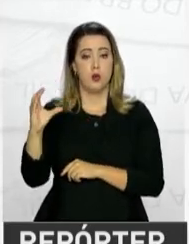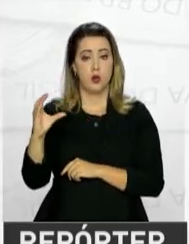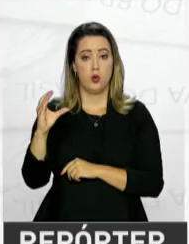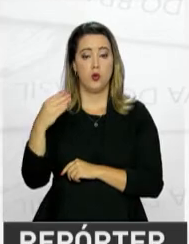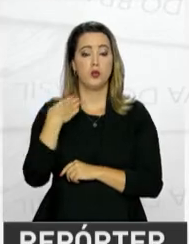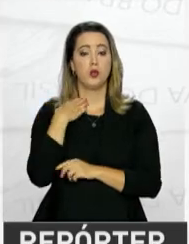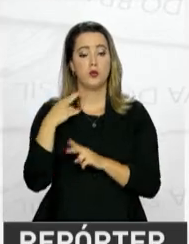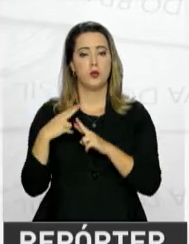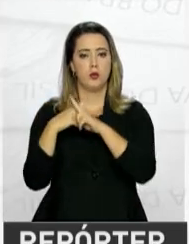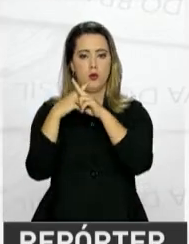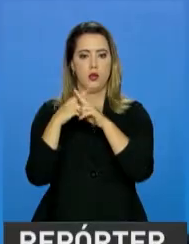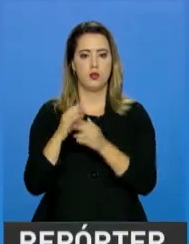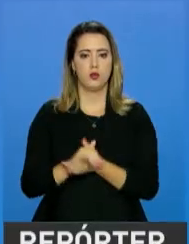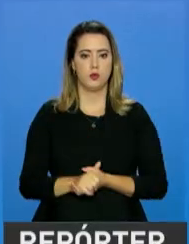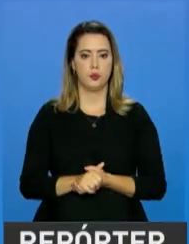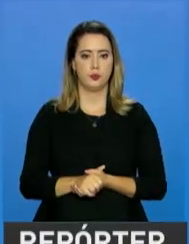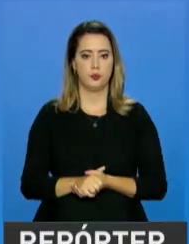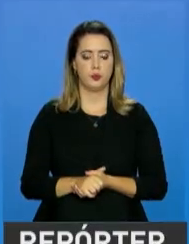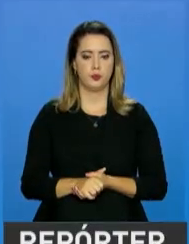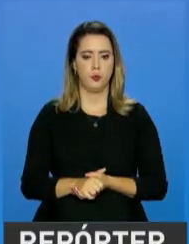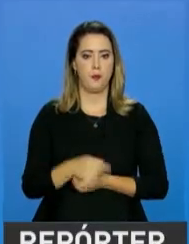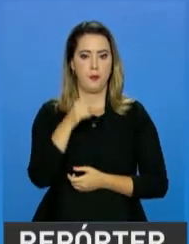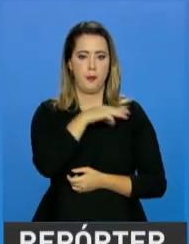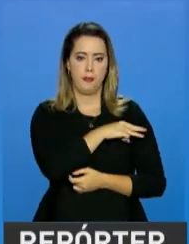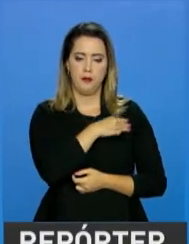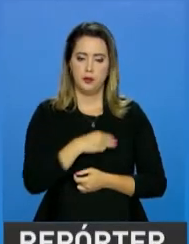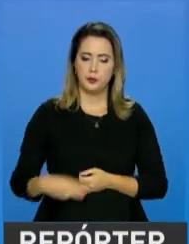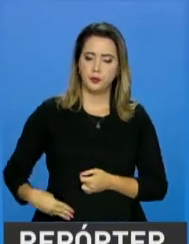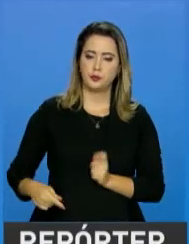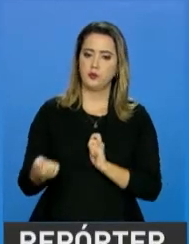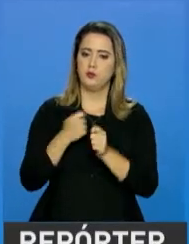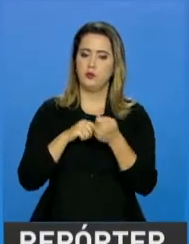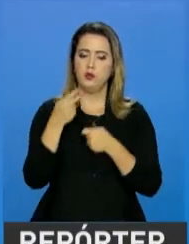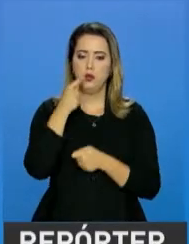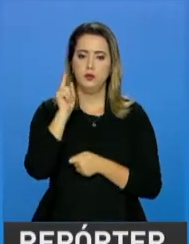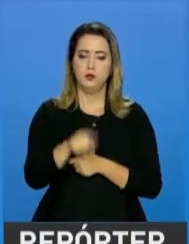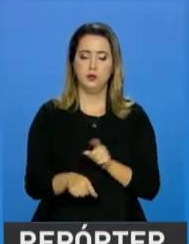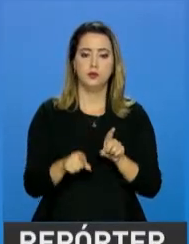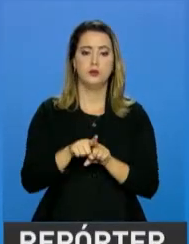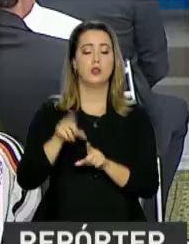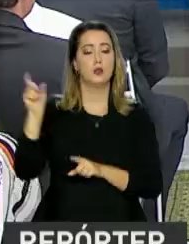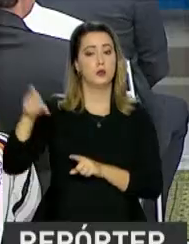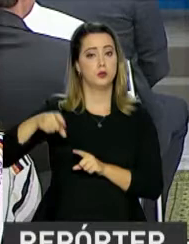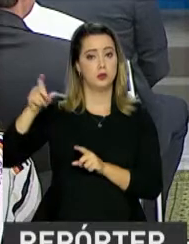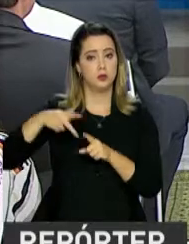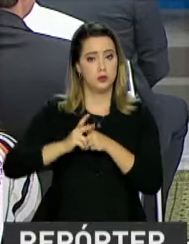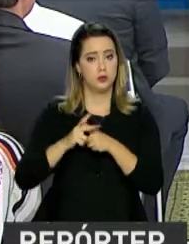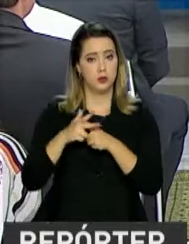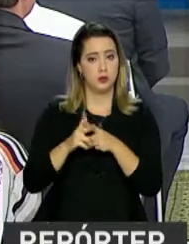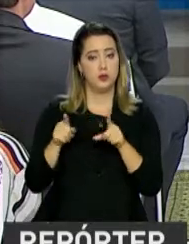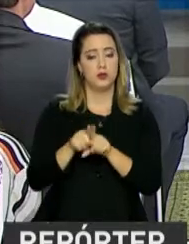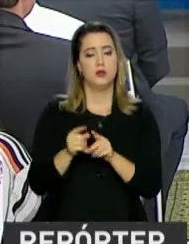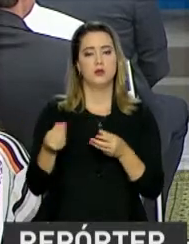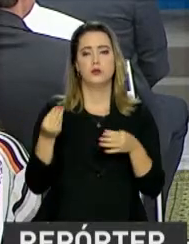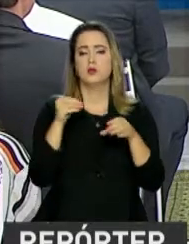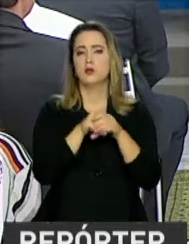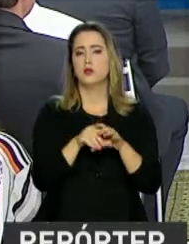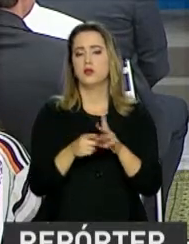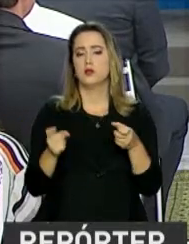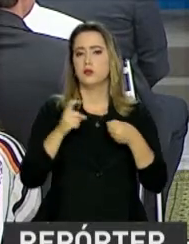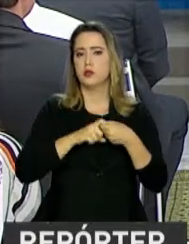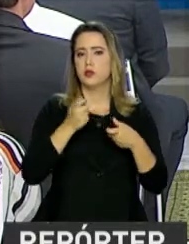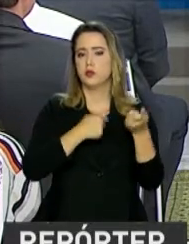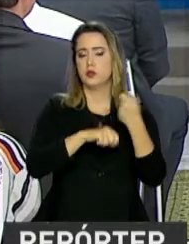conta na caixa econômica federal o ministro da fazenda henrique meirelles defendeu que o cartão reforma se insere no processo de recuperação